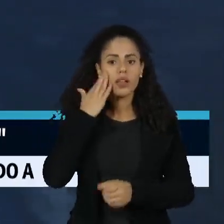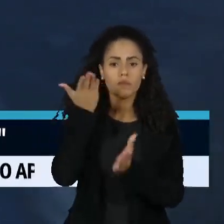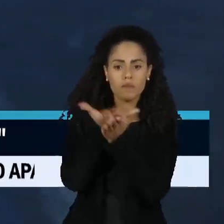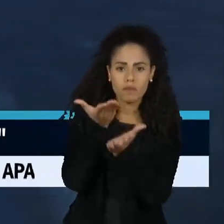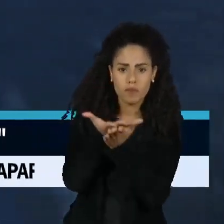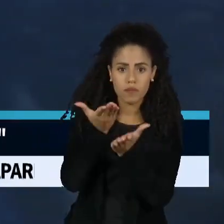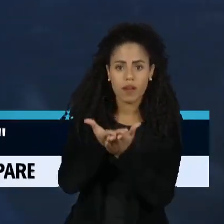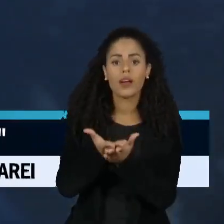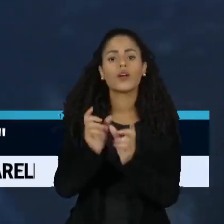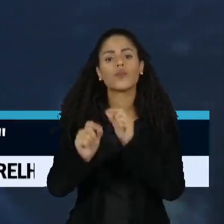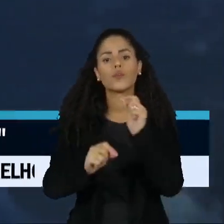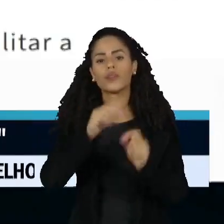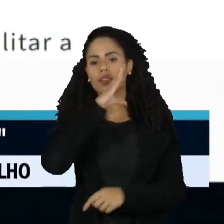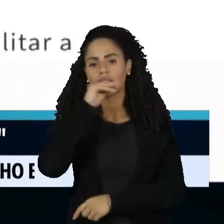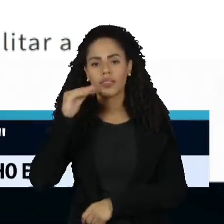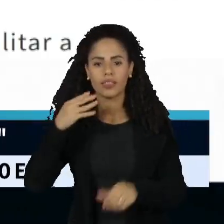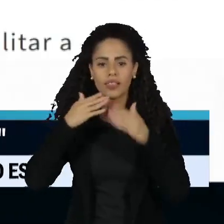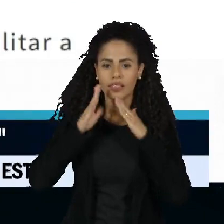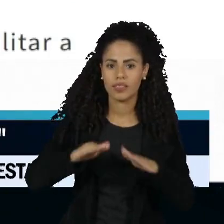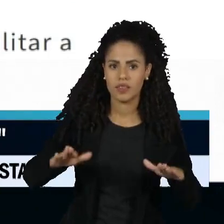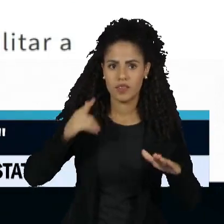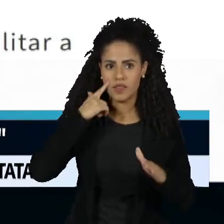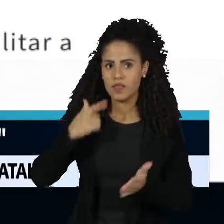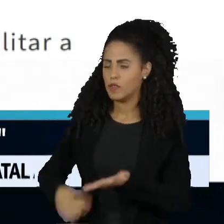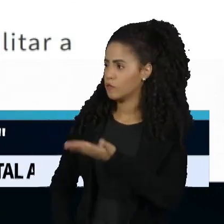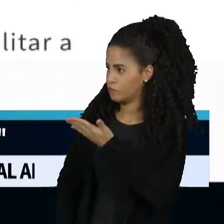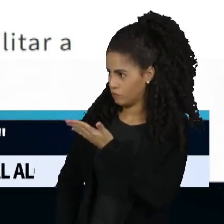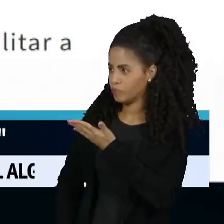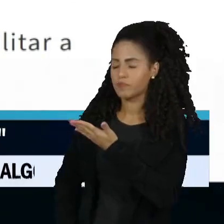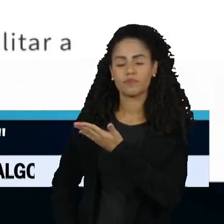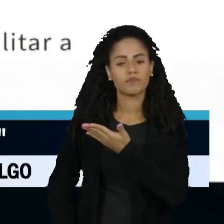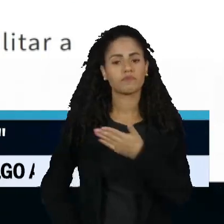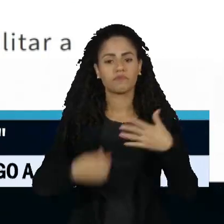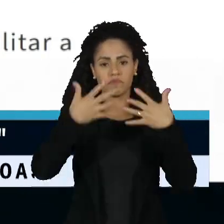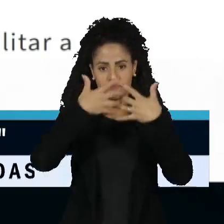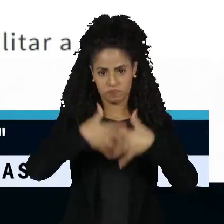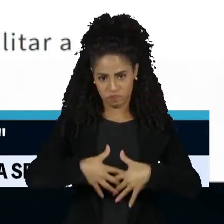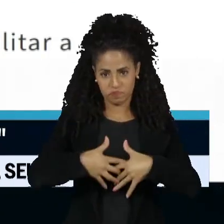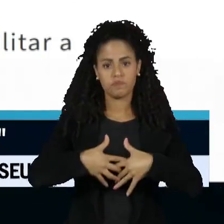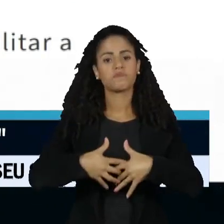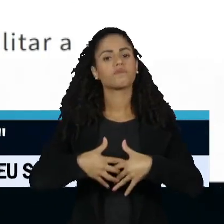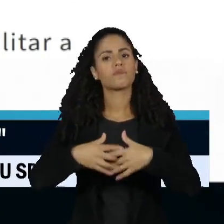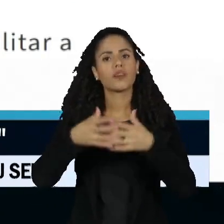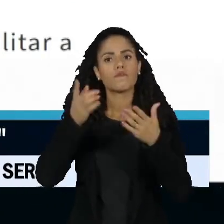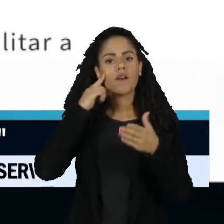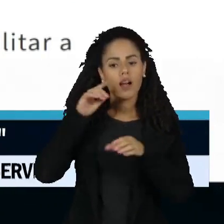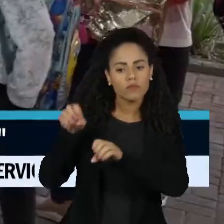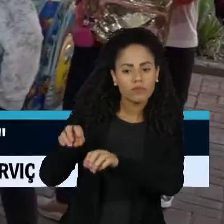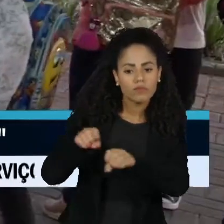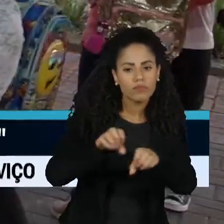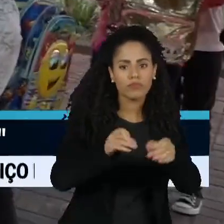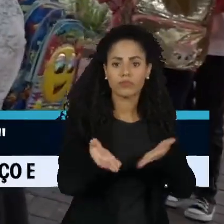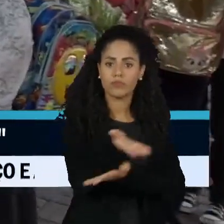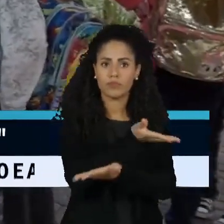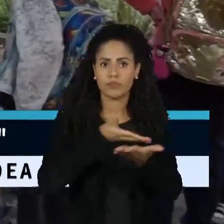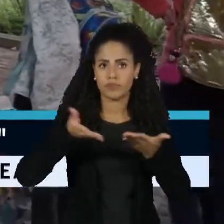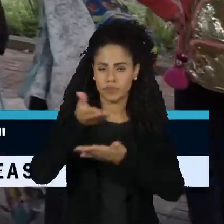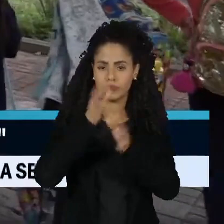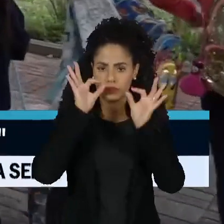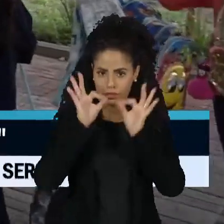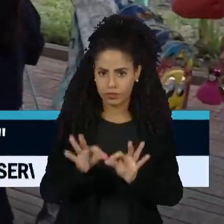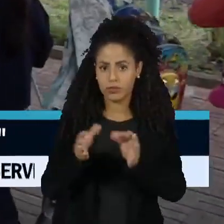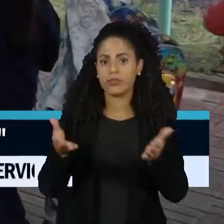de crianças e adolescentes. A nova funcionalidade, chamada de Tesouro Direto Coletivo, permite o